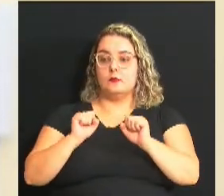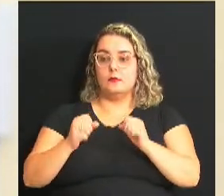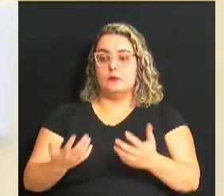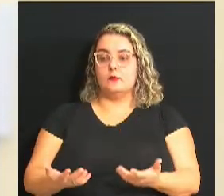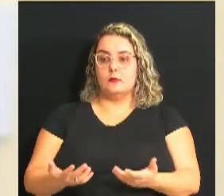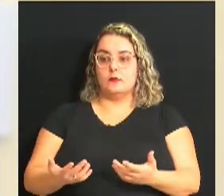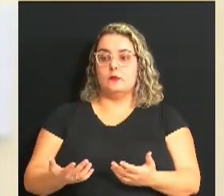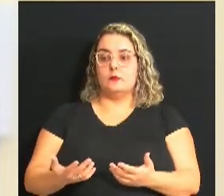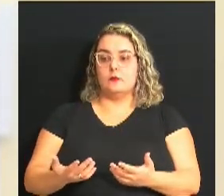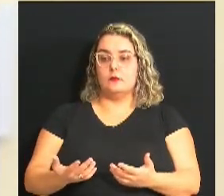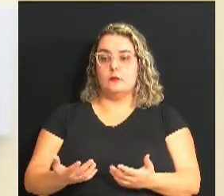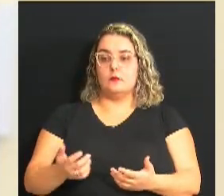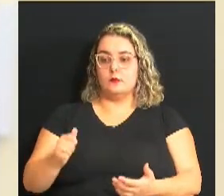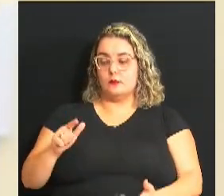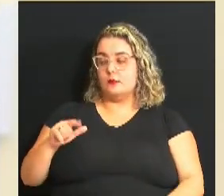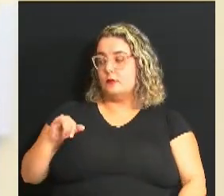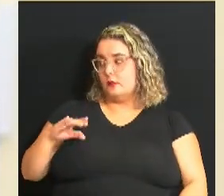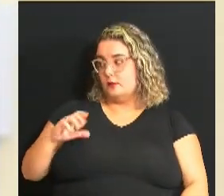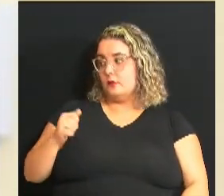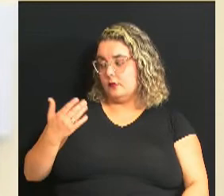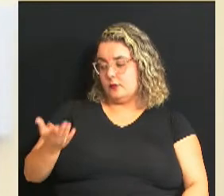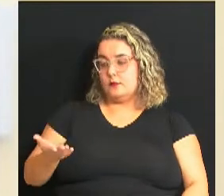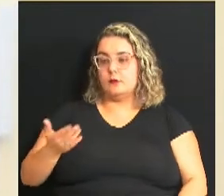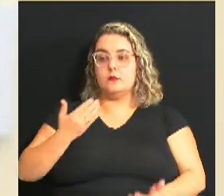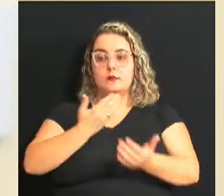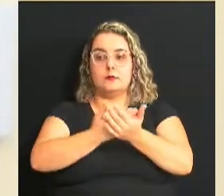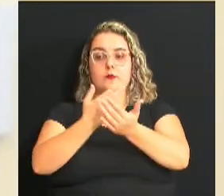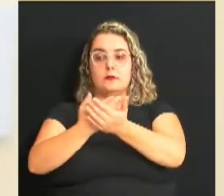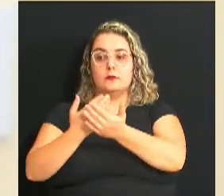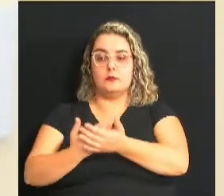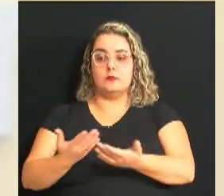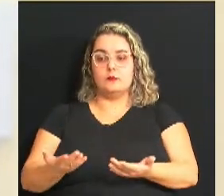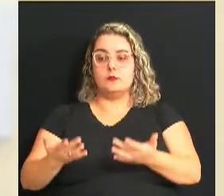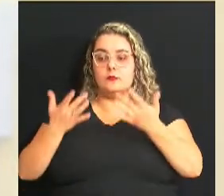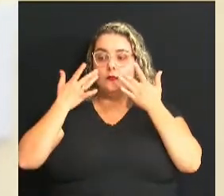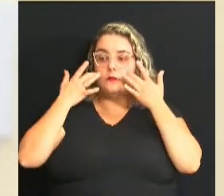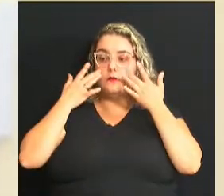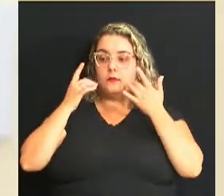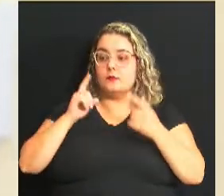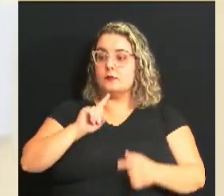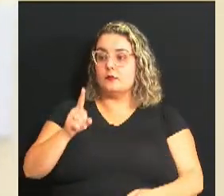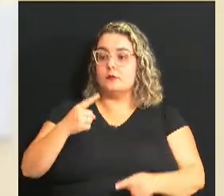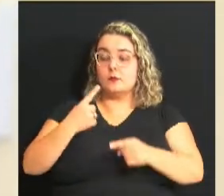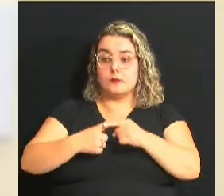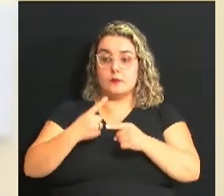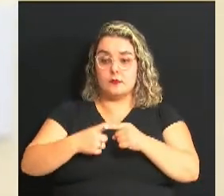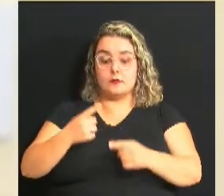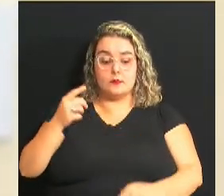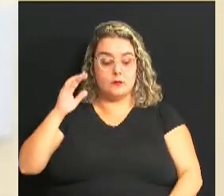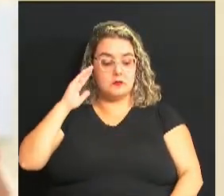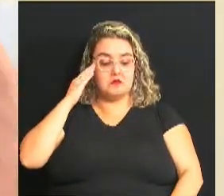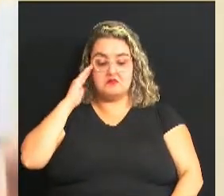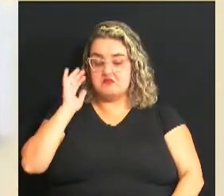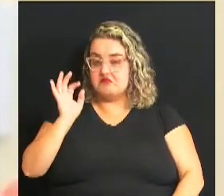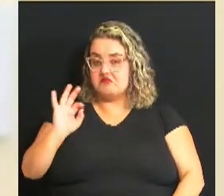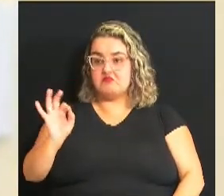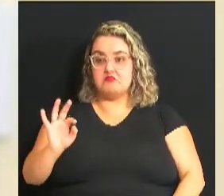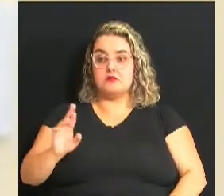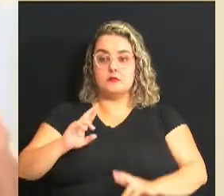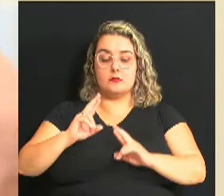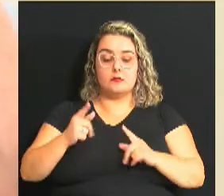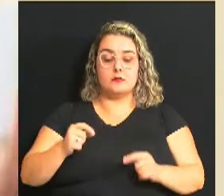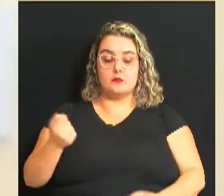fazer o estudo dos usos desse teatro, porque a gente não imagina fazer diferente do que é